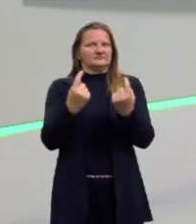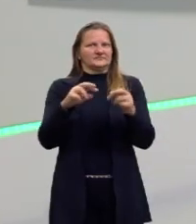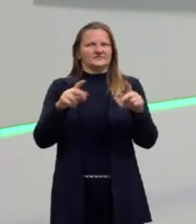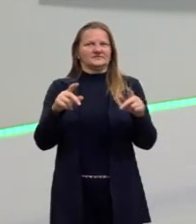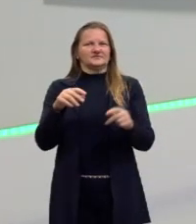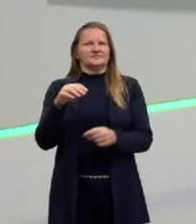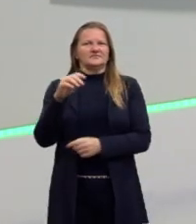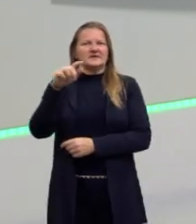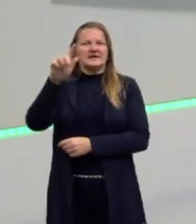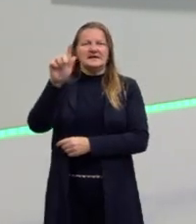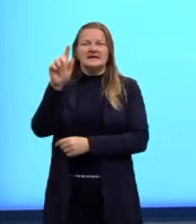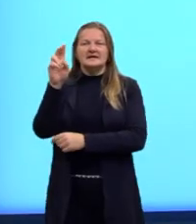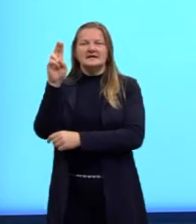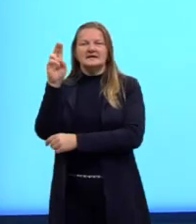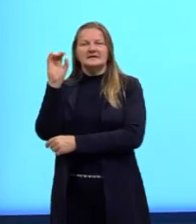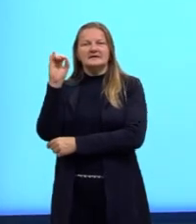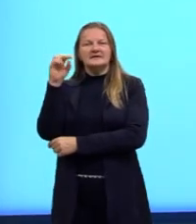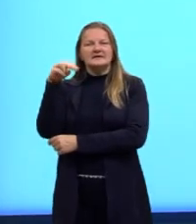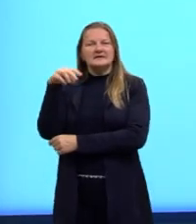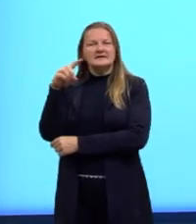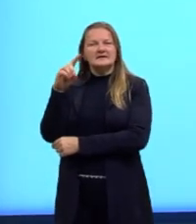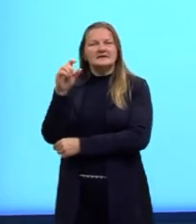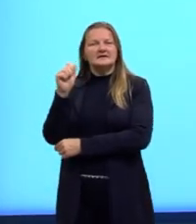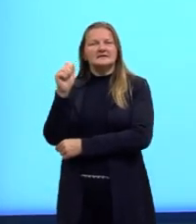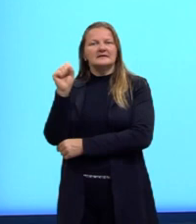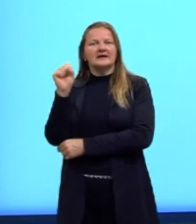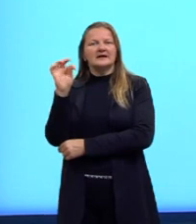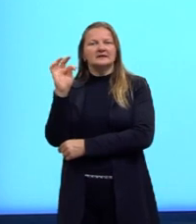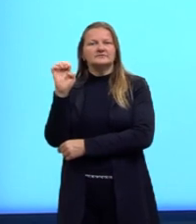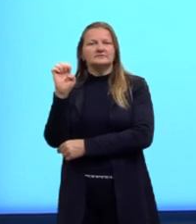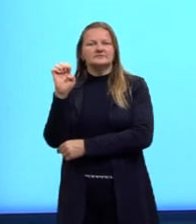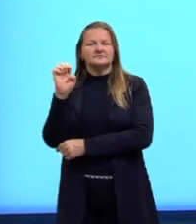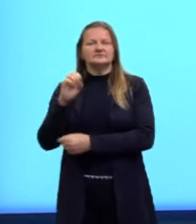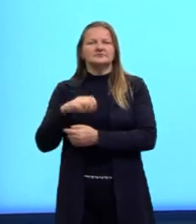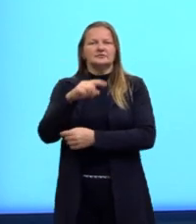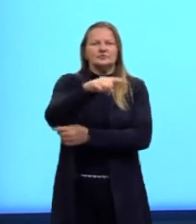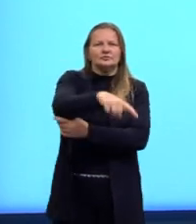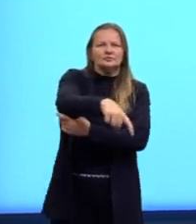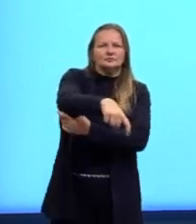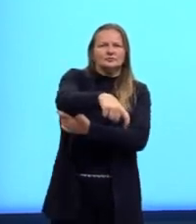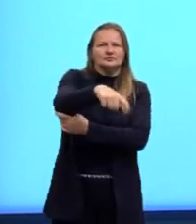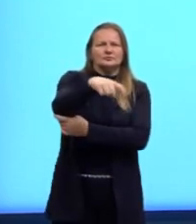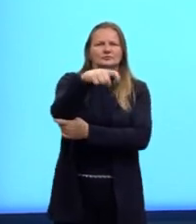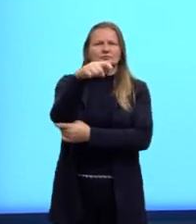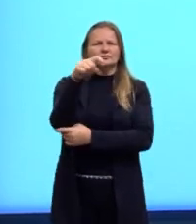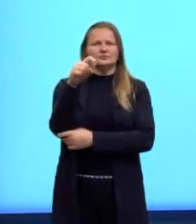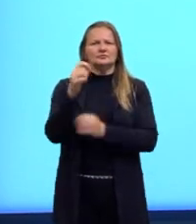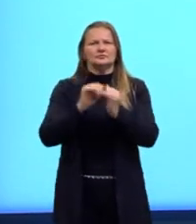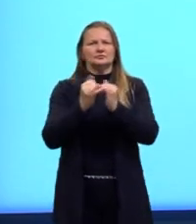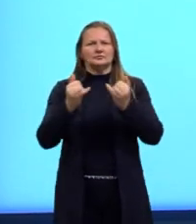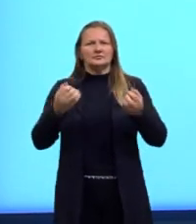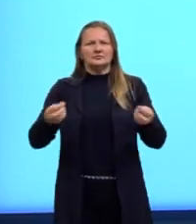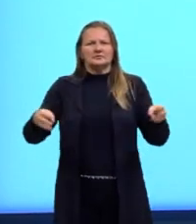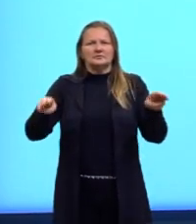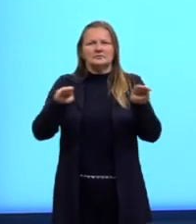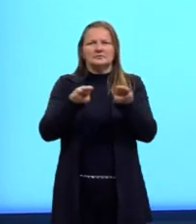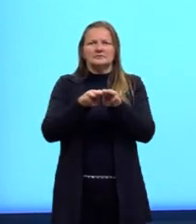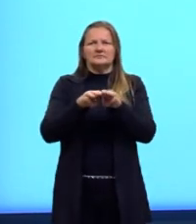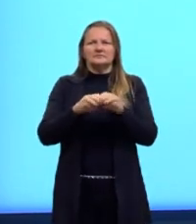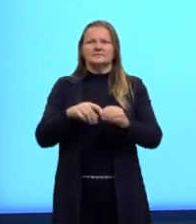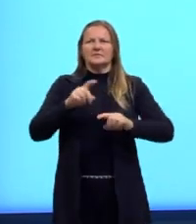mas é um material, né, que fica suspenso, certo? E quando então a gente aproxima, né, de